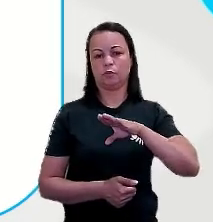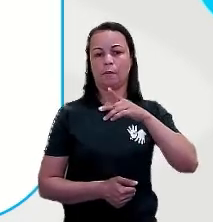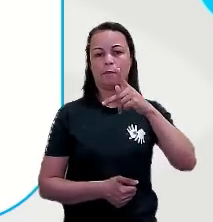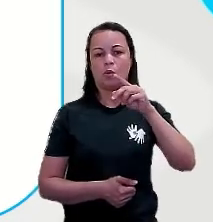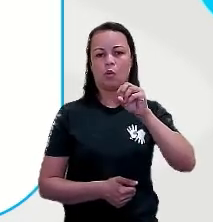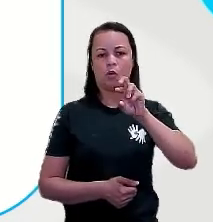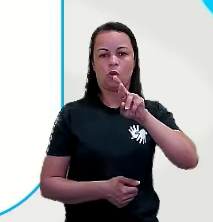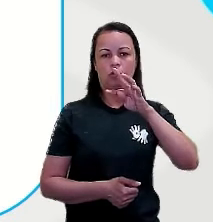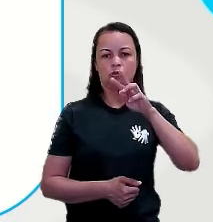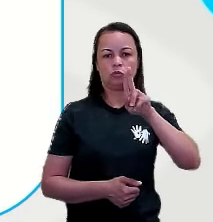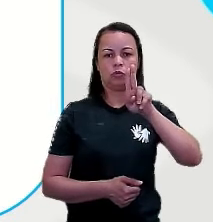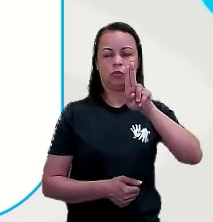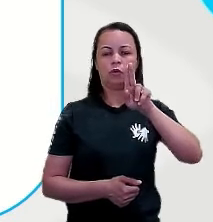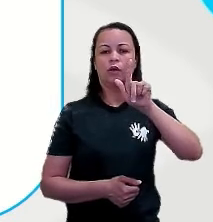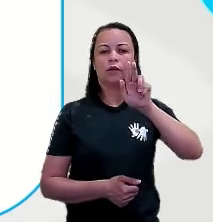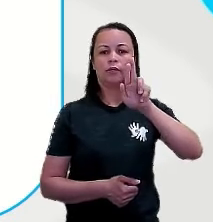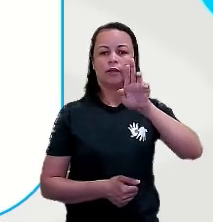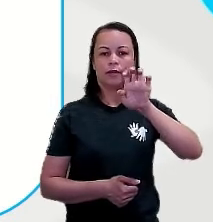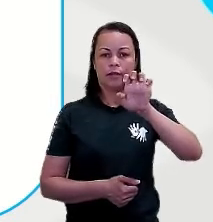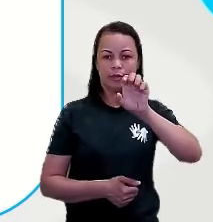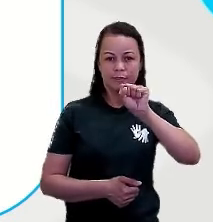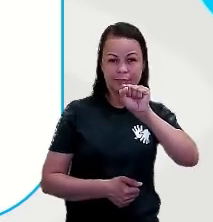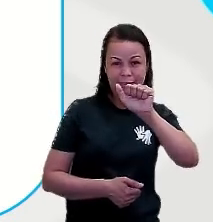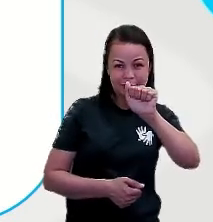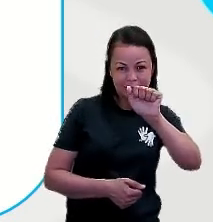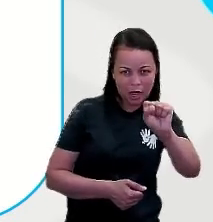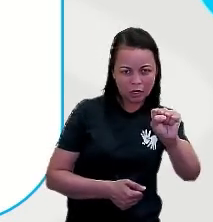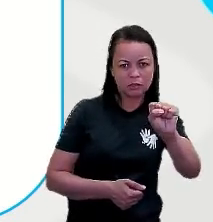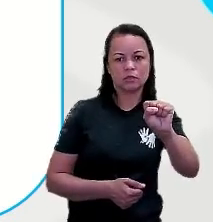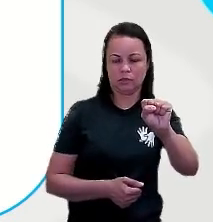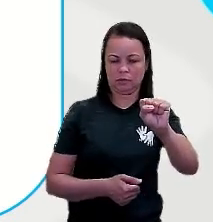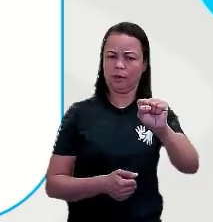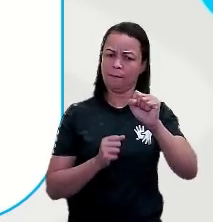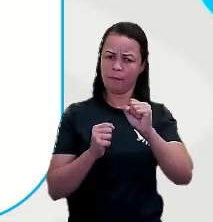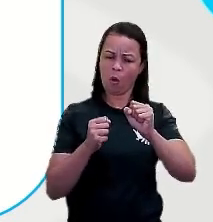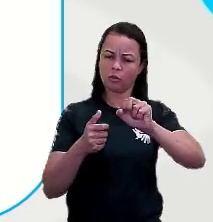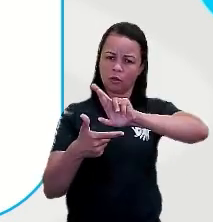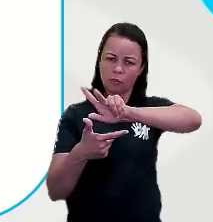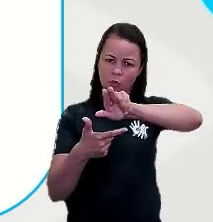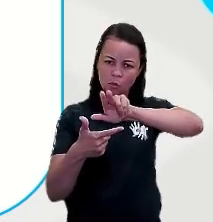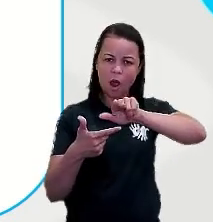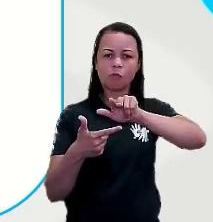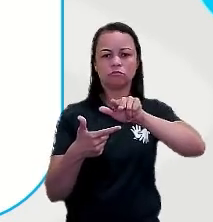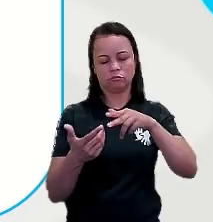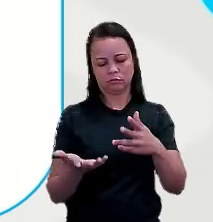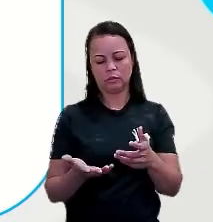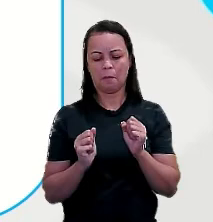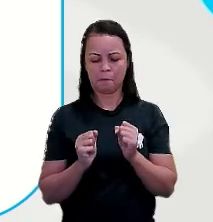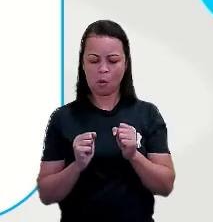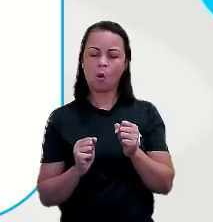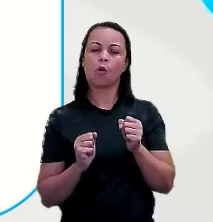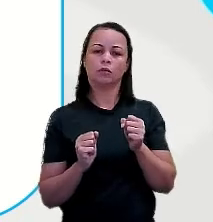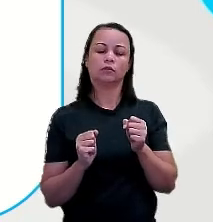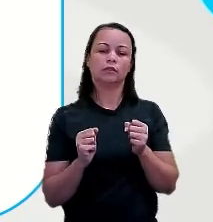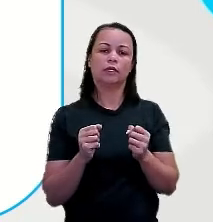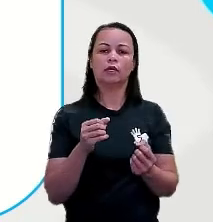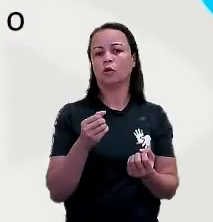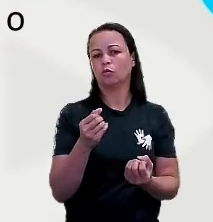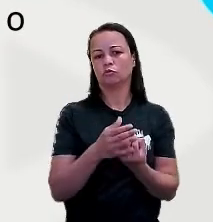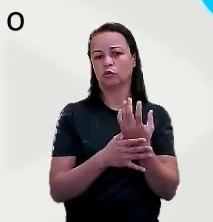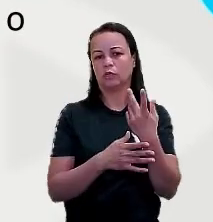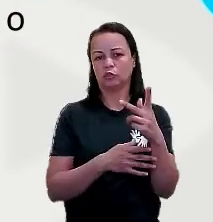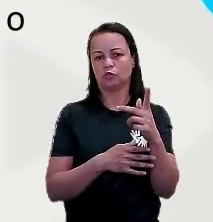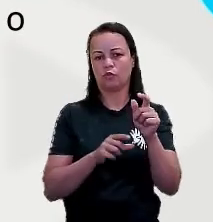pode também ir para o plural. Não está errado. Então, aqui é uma opção ou outra, né? Você pode escolher na hora da construção da sua frase.